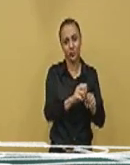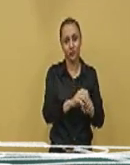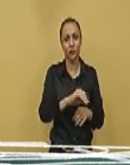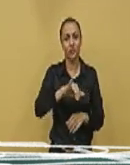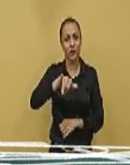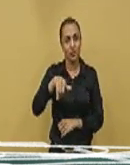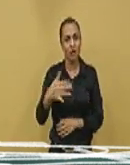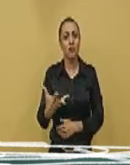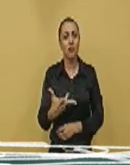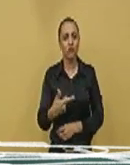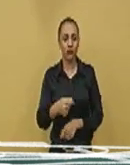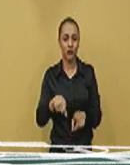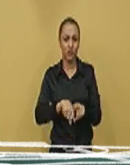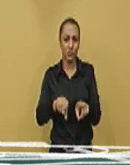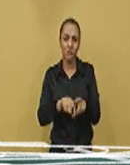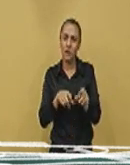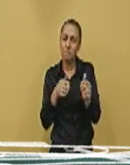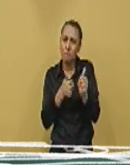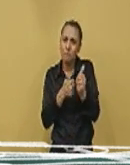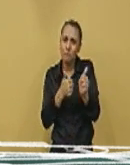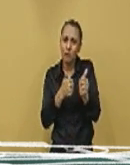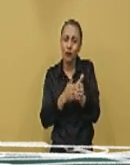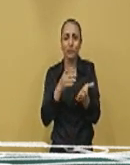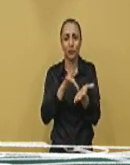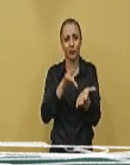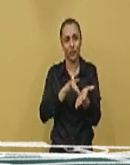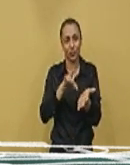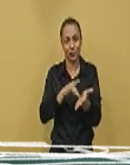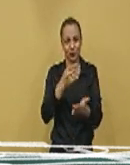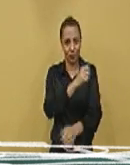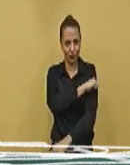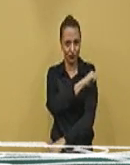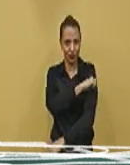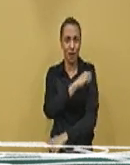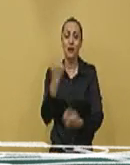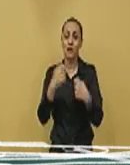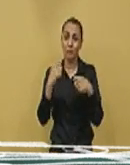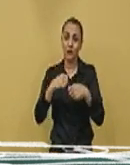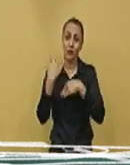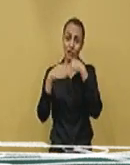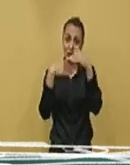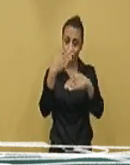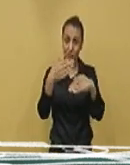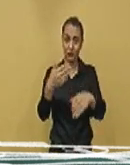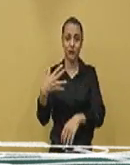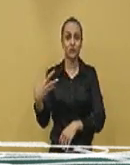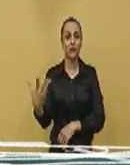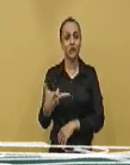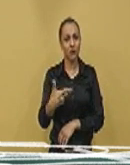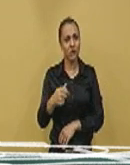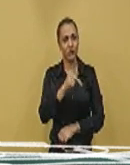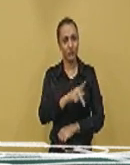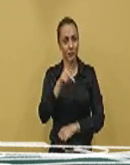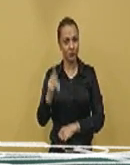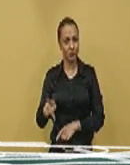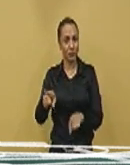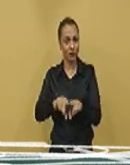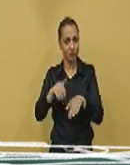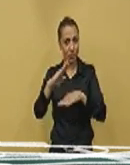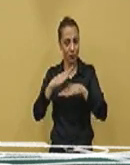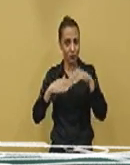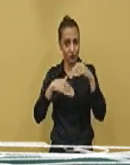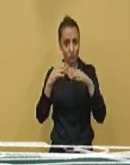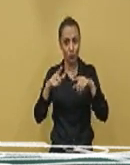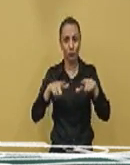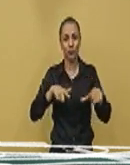e mais próximo da realidade dos nossos estudantes. Nós precisamos avançar, portanto, na capacitação dos nossos professores, dos nossos servidores, de uma forma